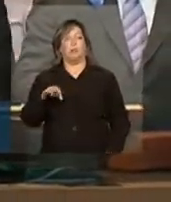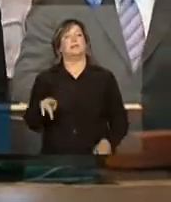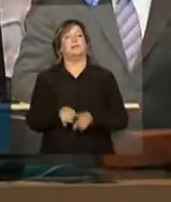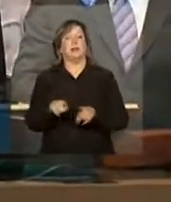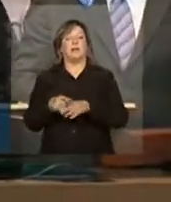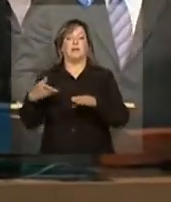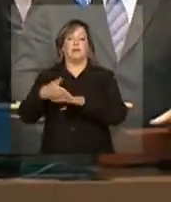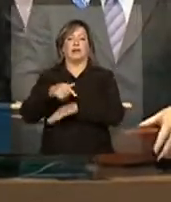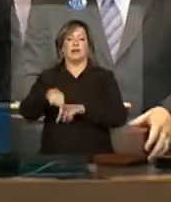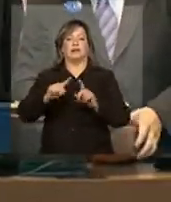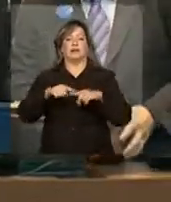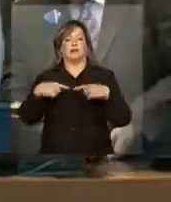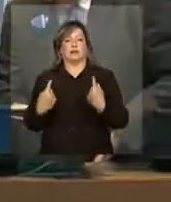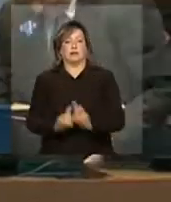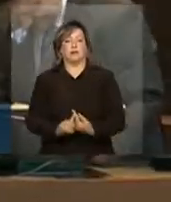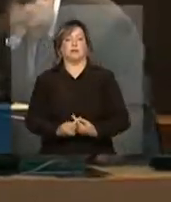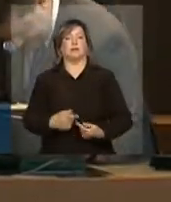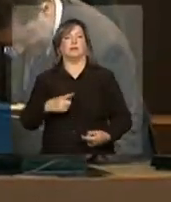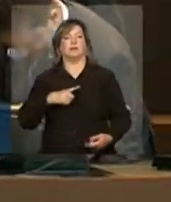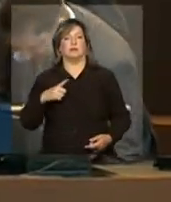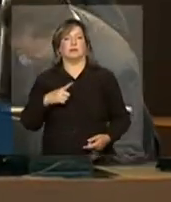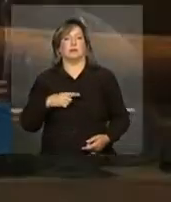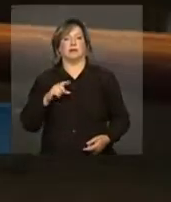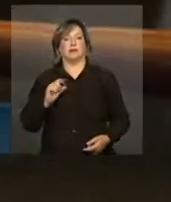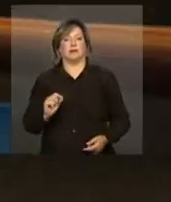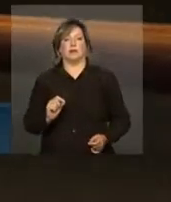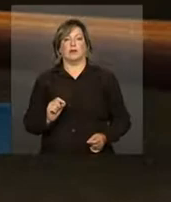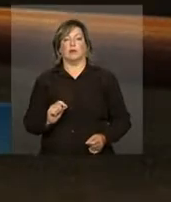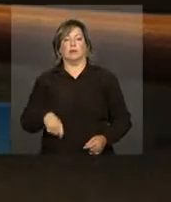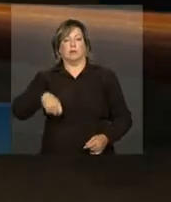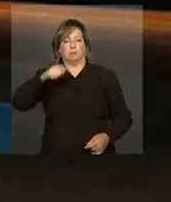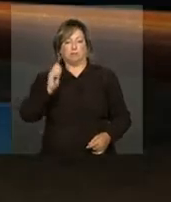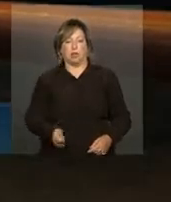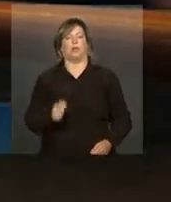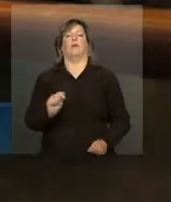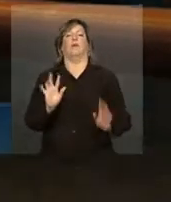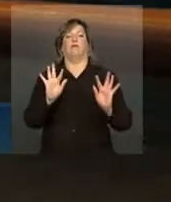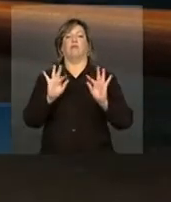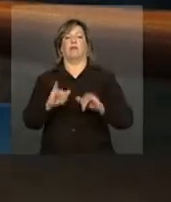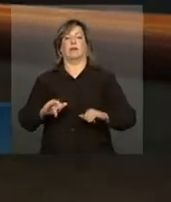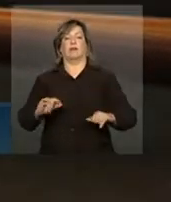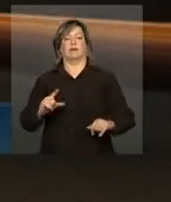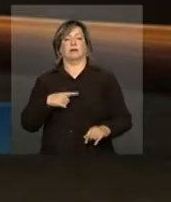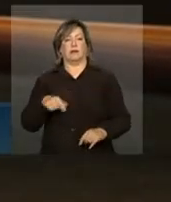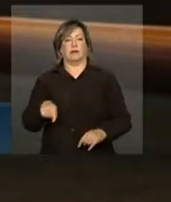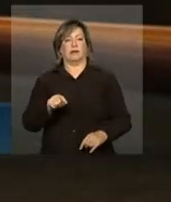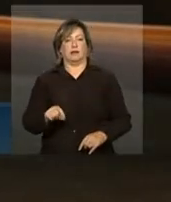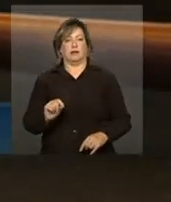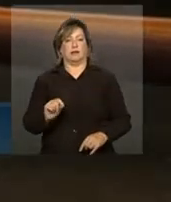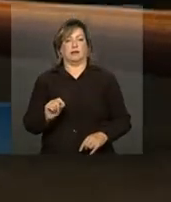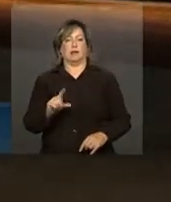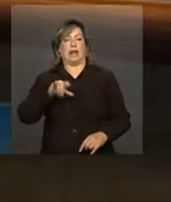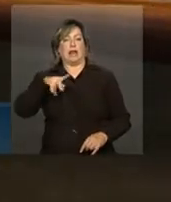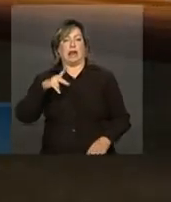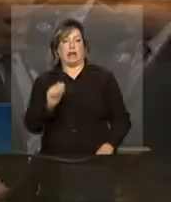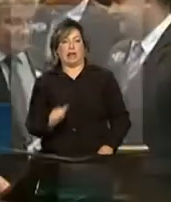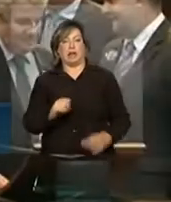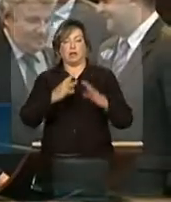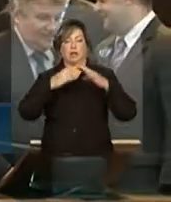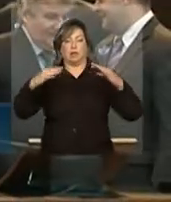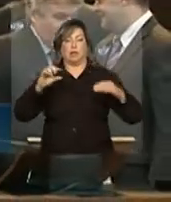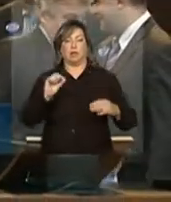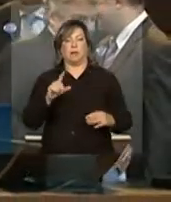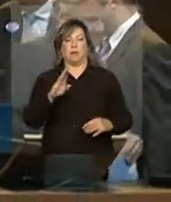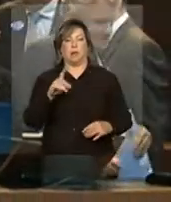participam dessa cerimônia de Batida do Martelo cerimônia que encerra então o leilão da linha de transmissão de Belo Monte os